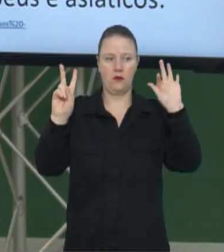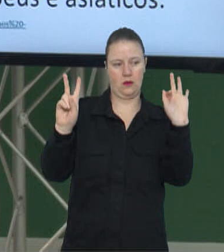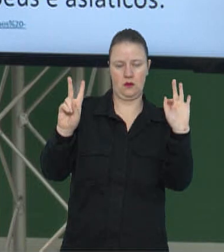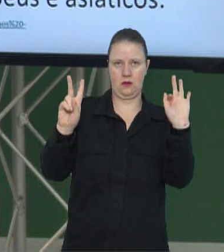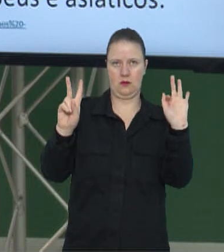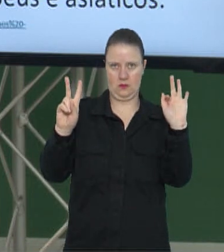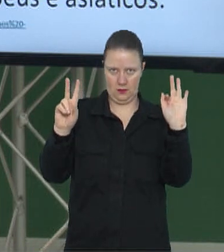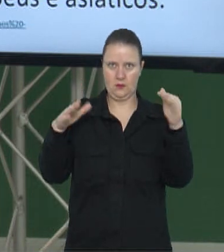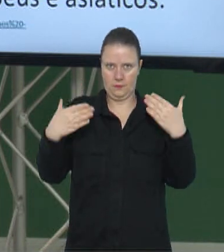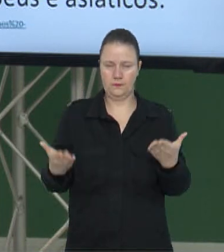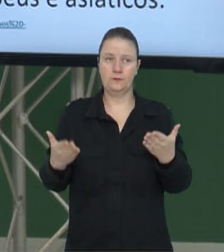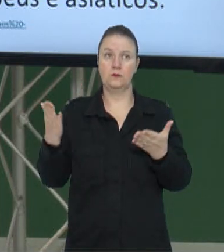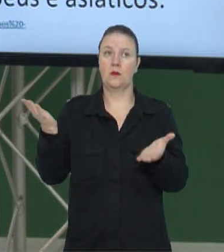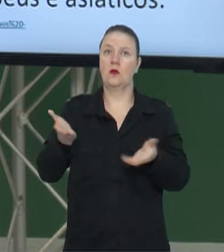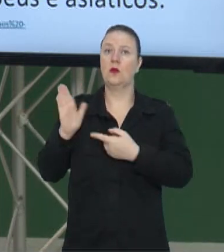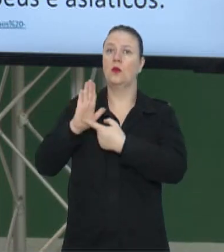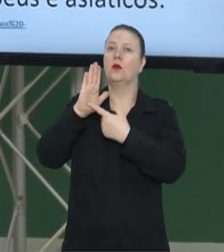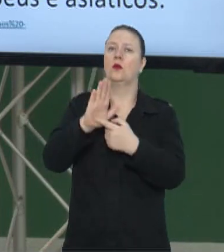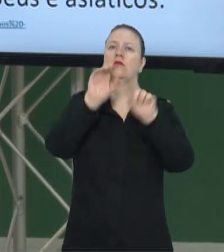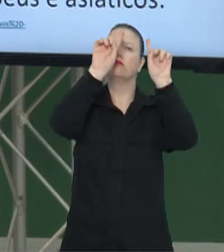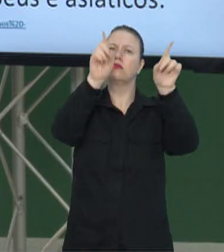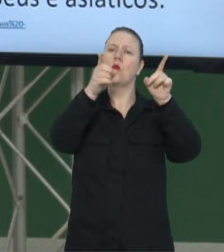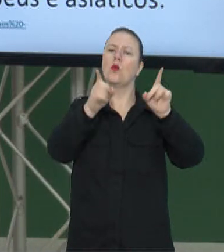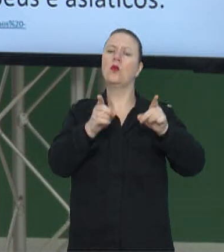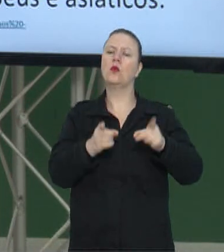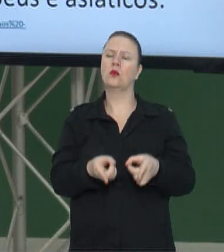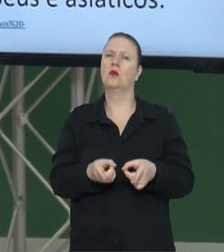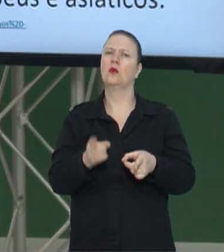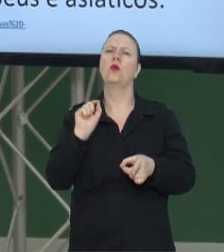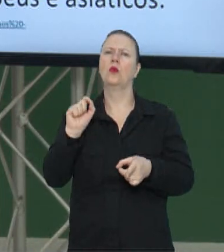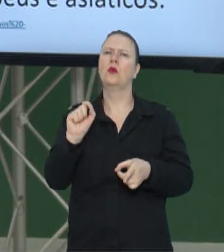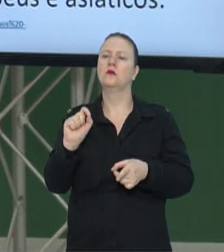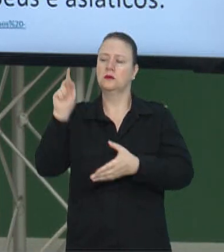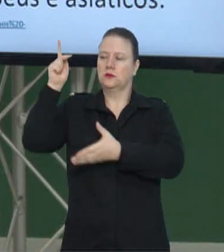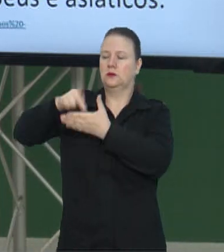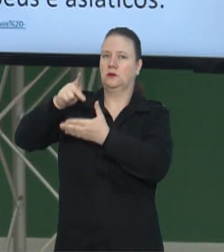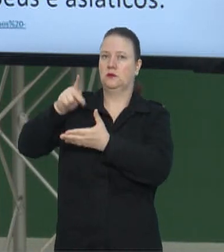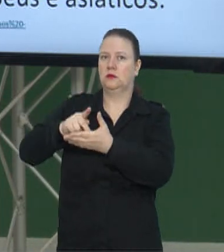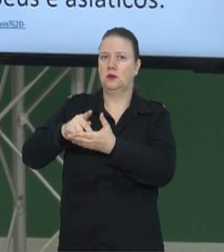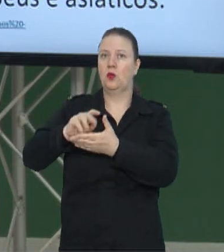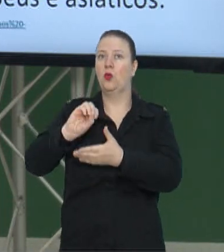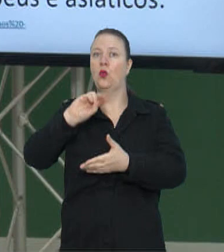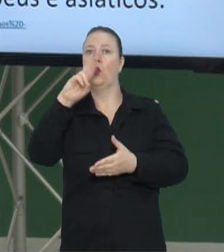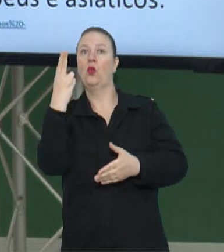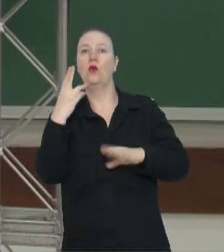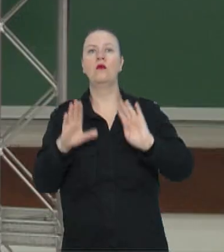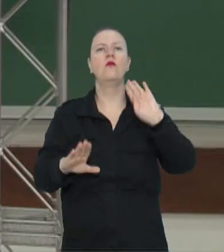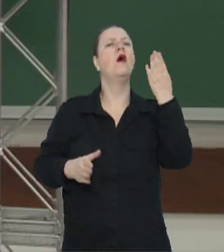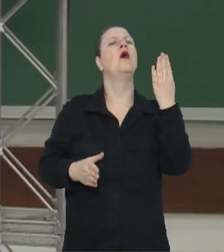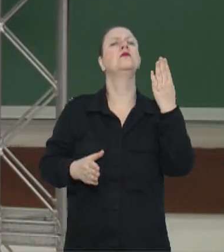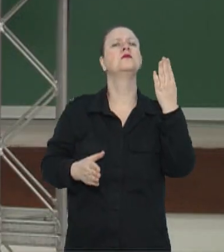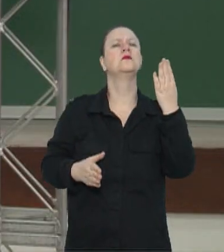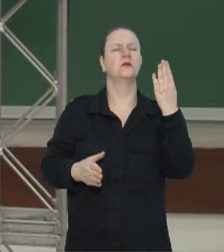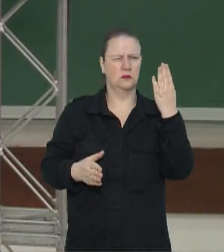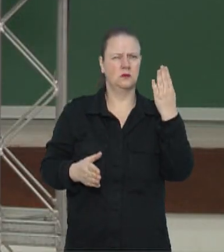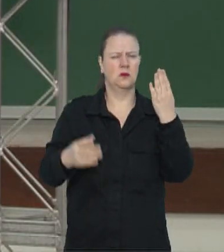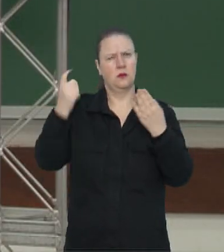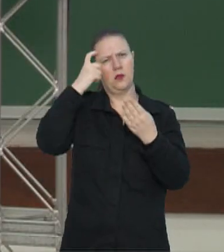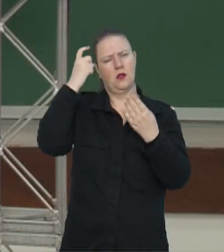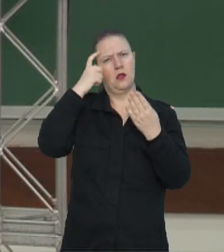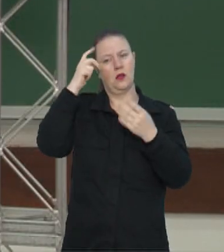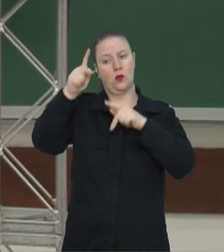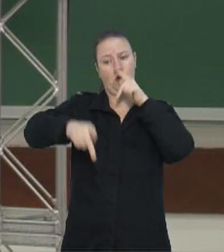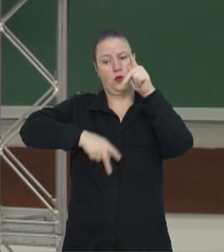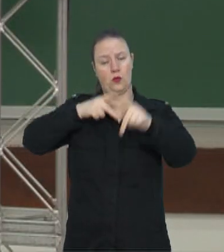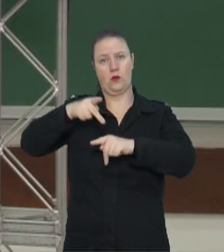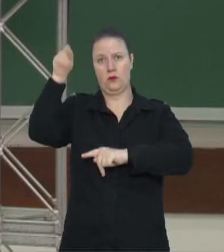das afirmações que nós temos aqui, quais são verdadeiras, quais são falsas em relação ao povo brasileiro? Então, pensem, leiam